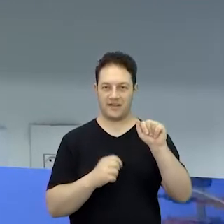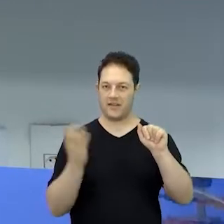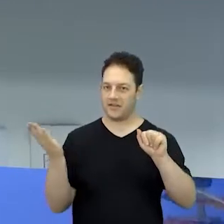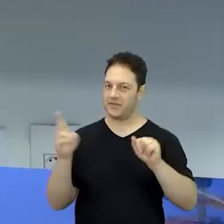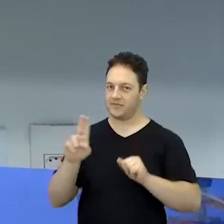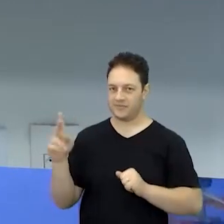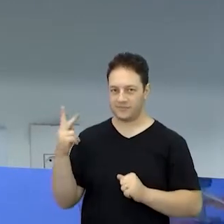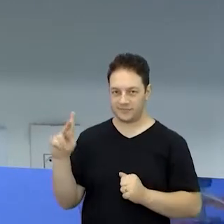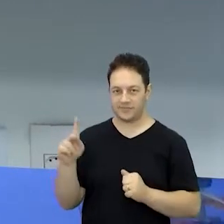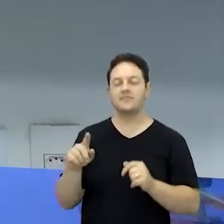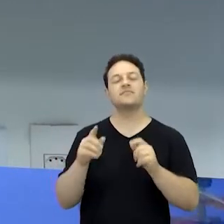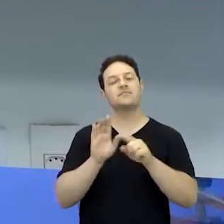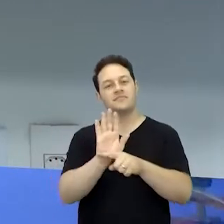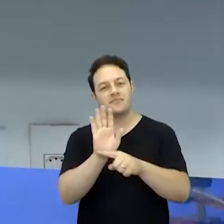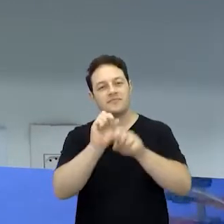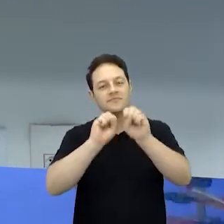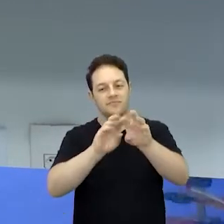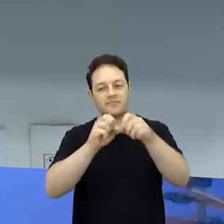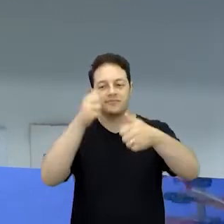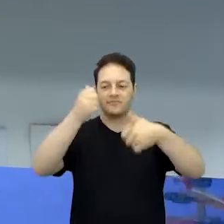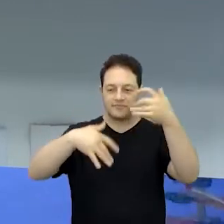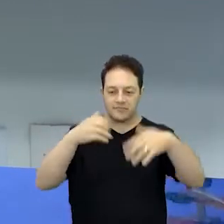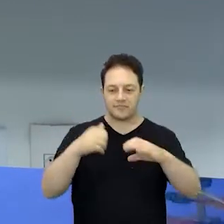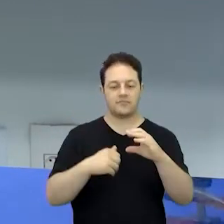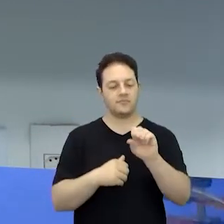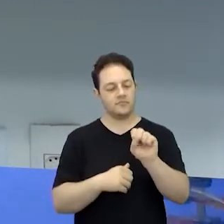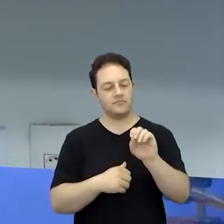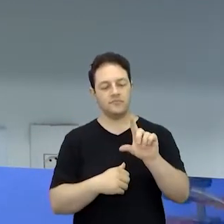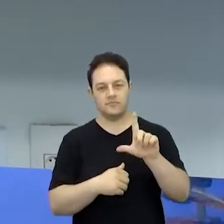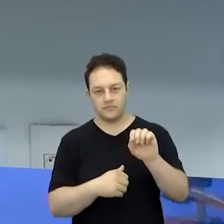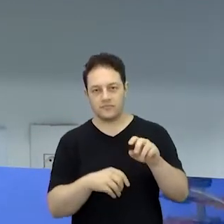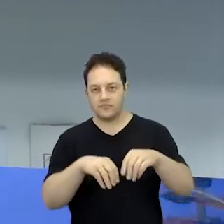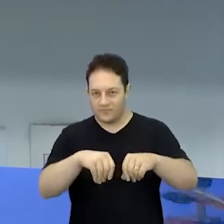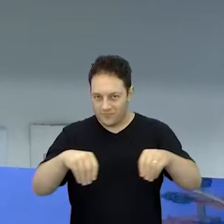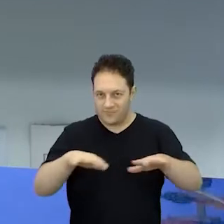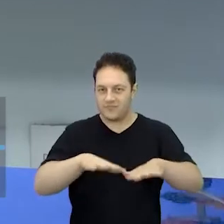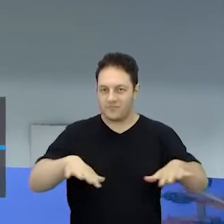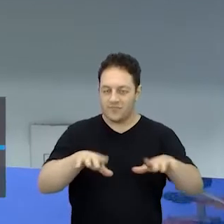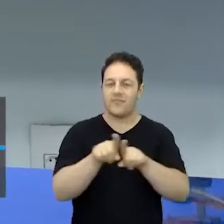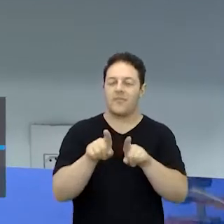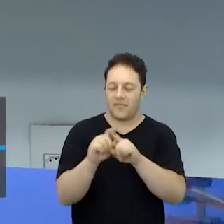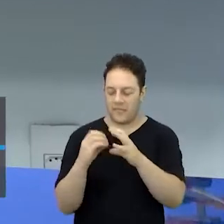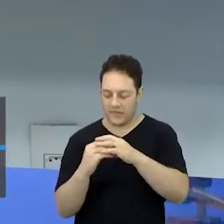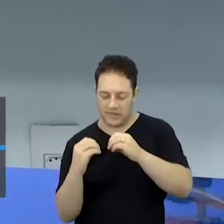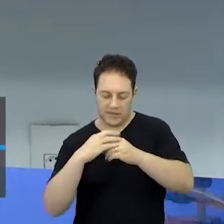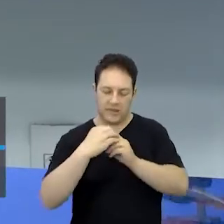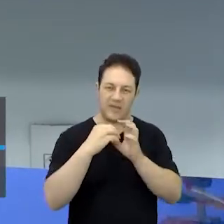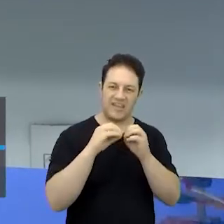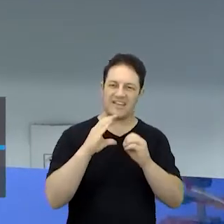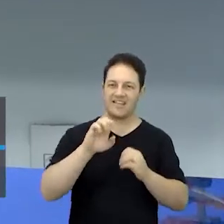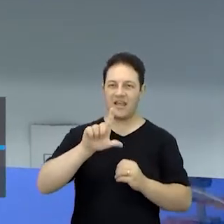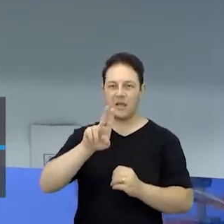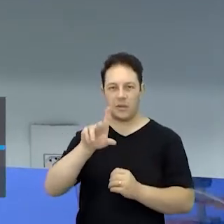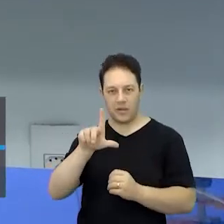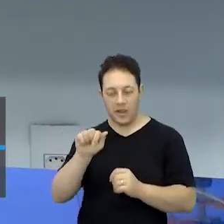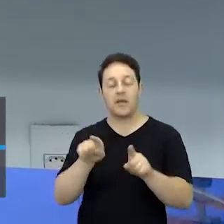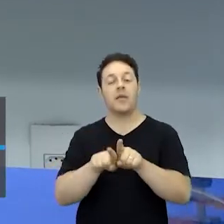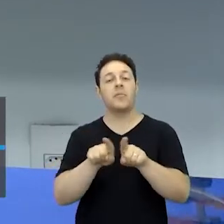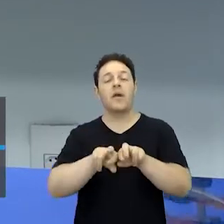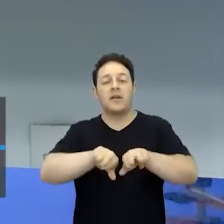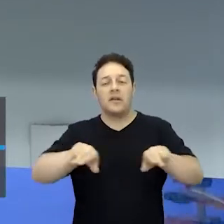jornada pelo solo pela célula e por todo o nosso componente principalmente a questão da